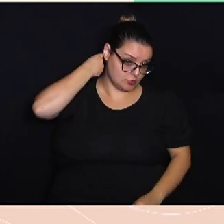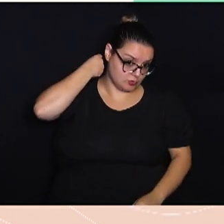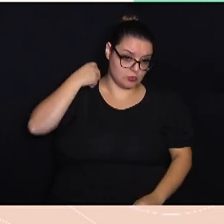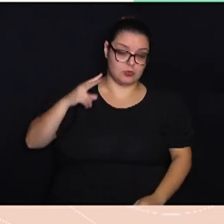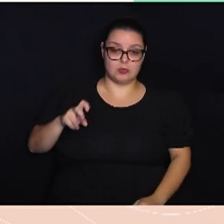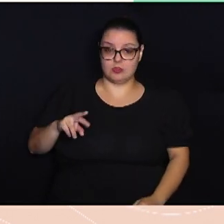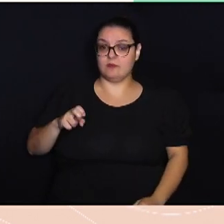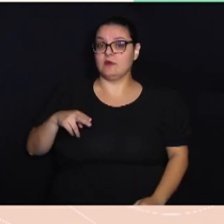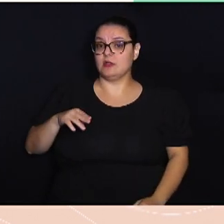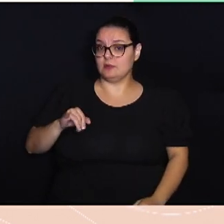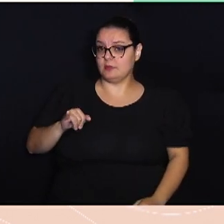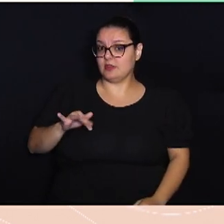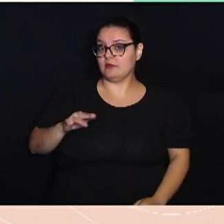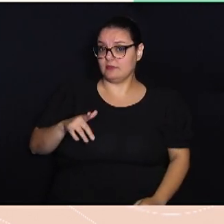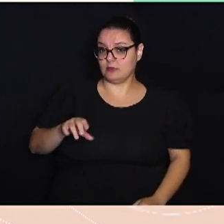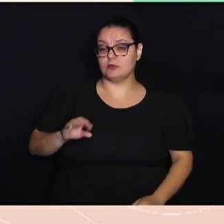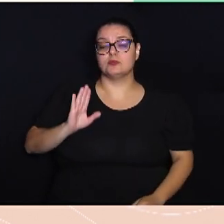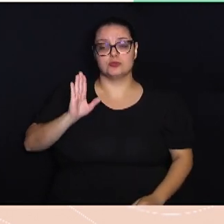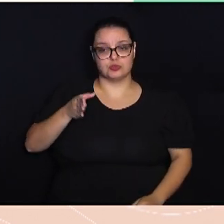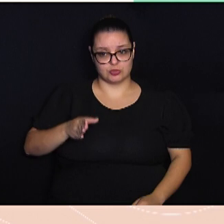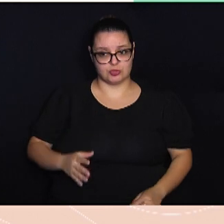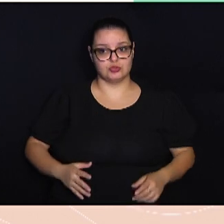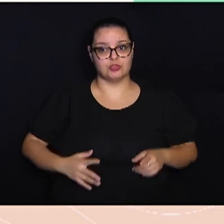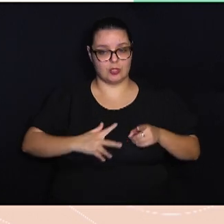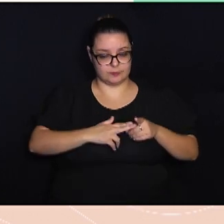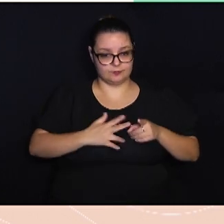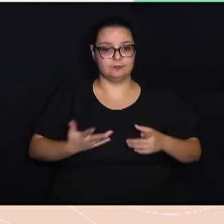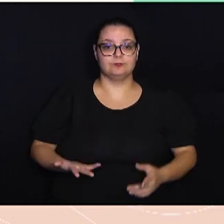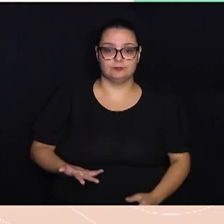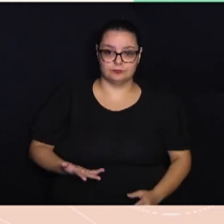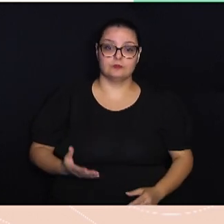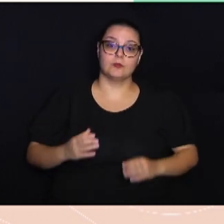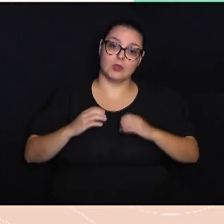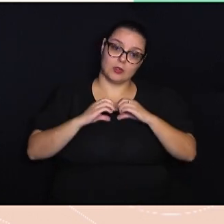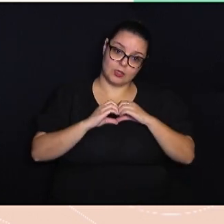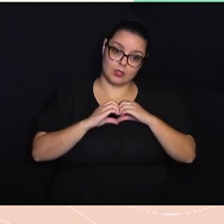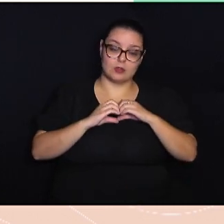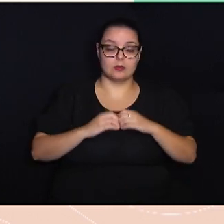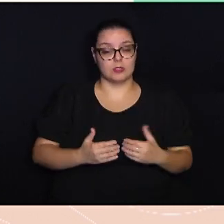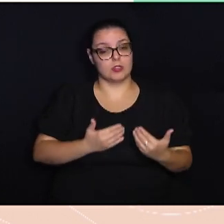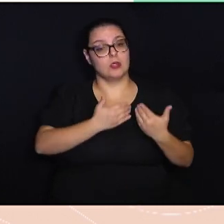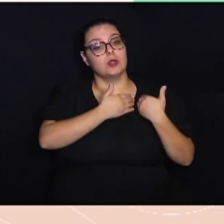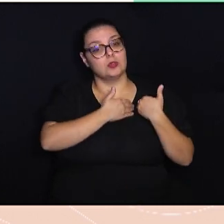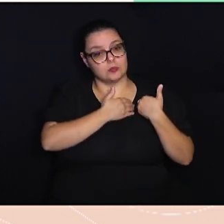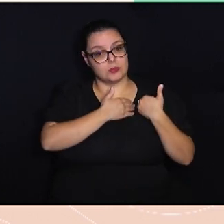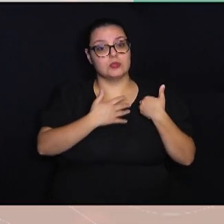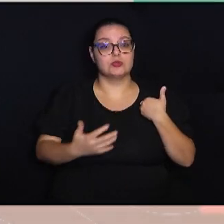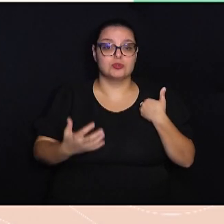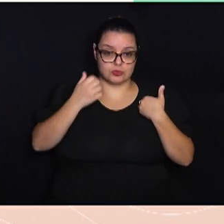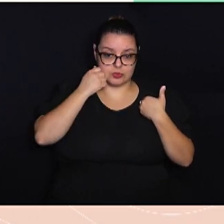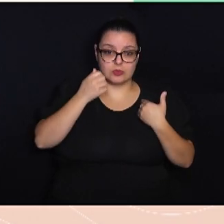dólares? O primeiro é esse que eu acabei de dizer, né? A pesquisa de mercado. A pesquisa de mercado.